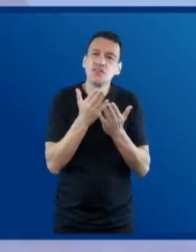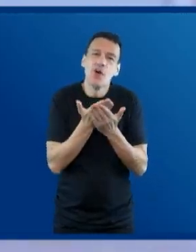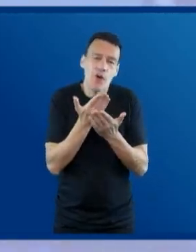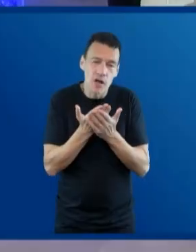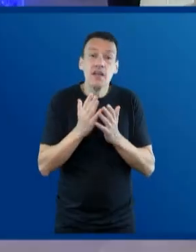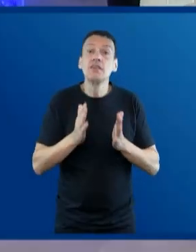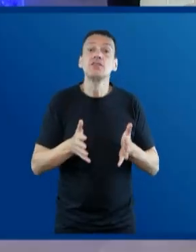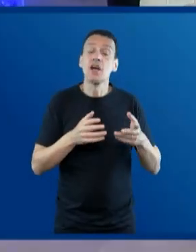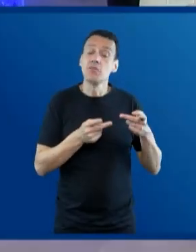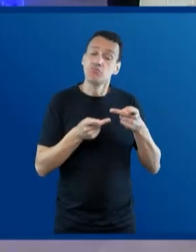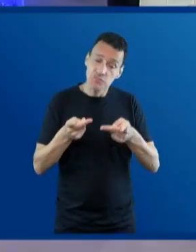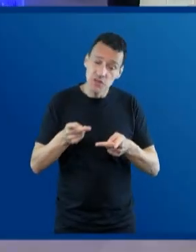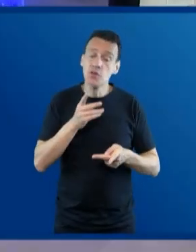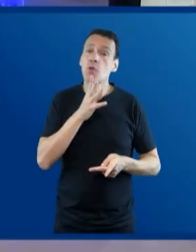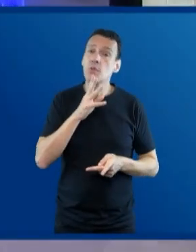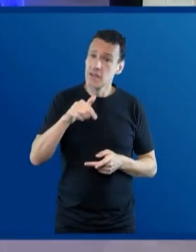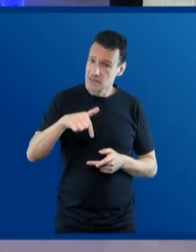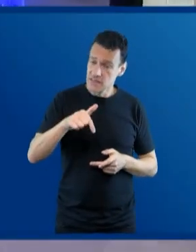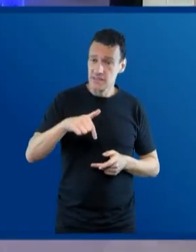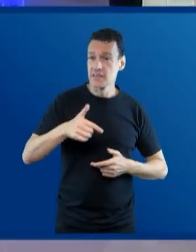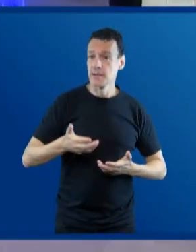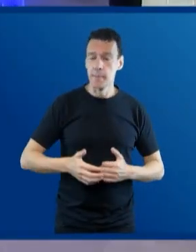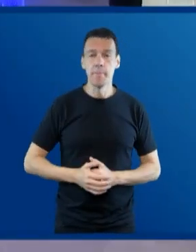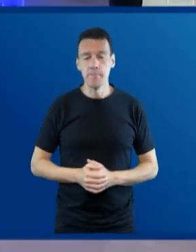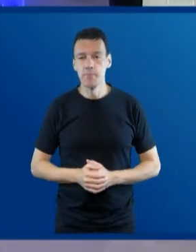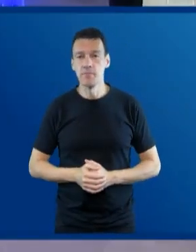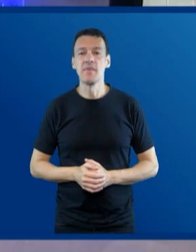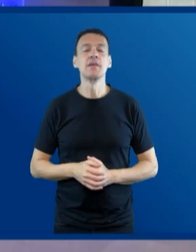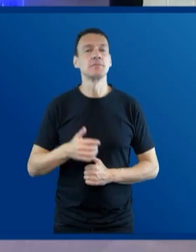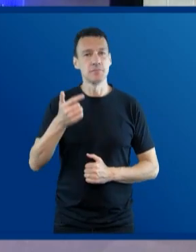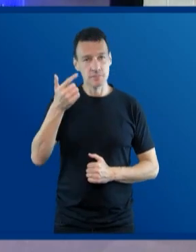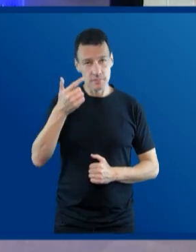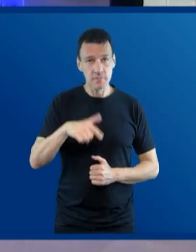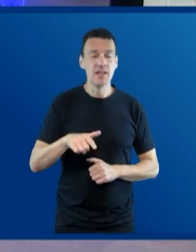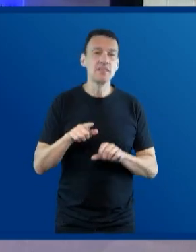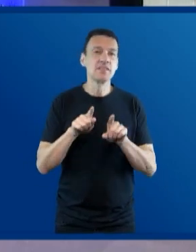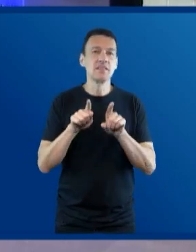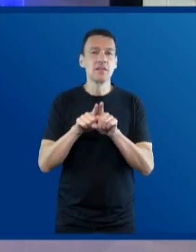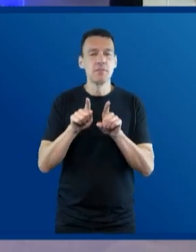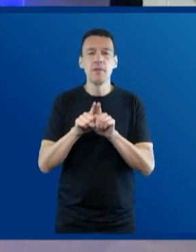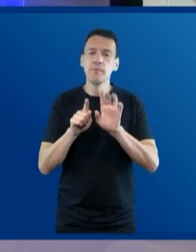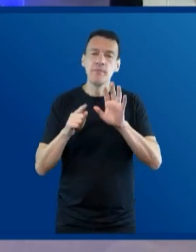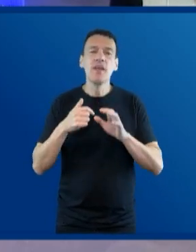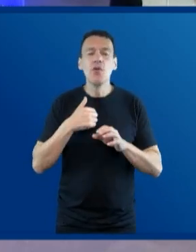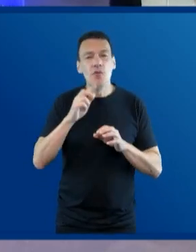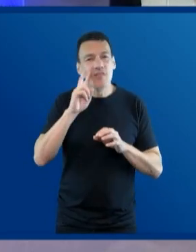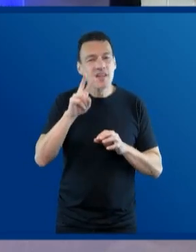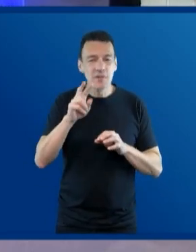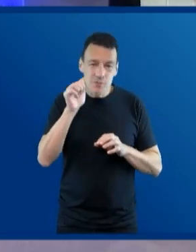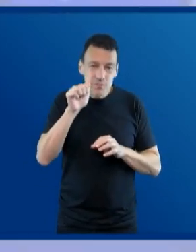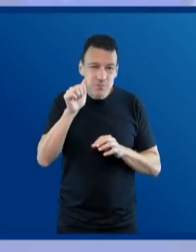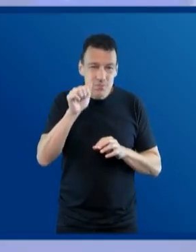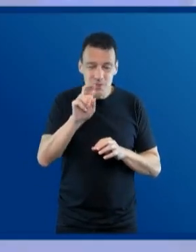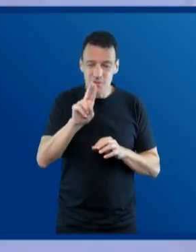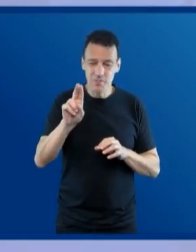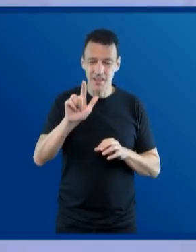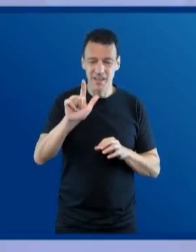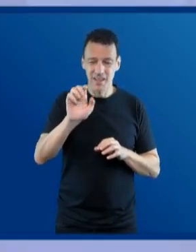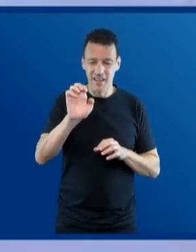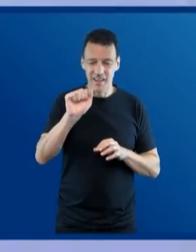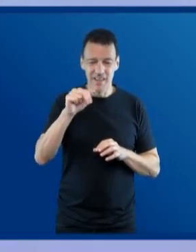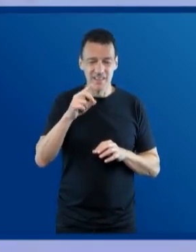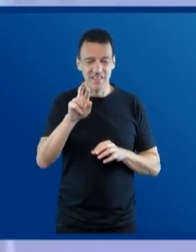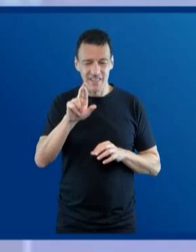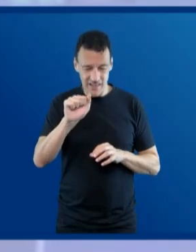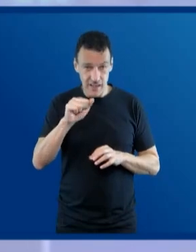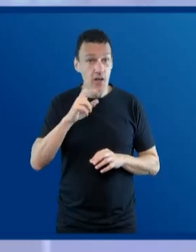conhecer parte dessa história. Também lançamos aqui, cadê? Eu vi a Leandra por aqui, não sei se ela está aqui com a gente ainda, a Lê,